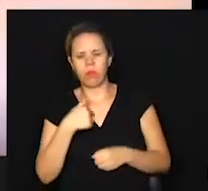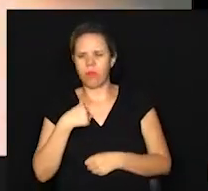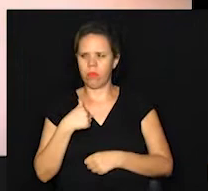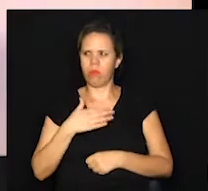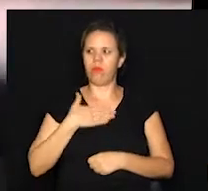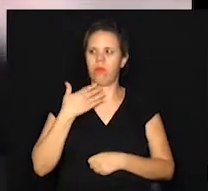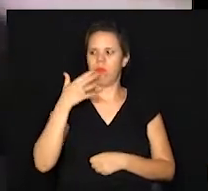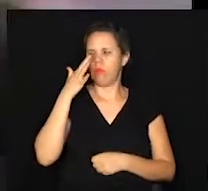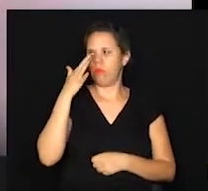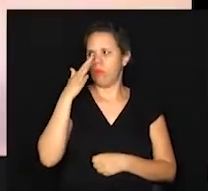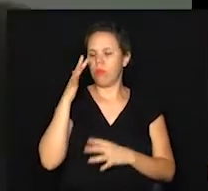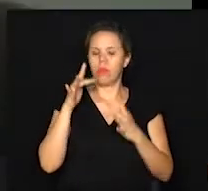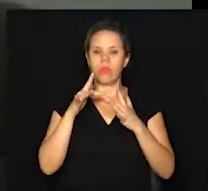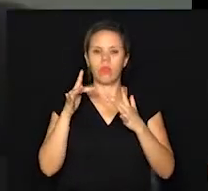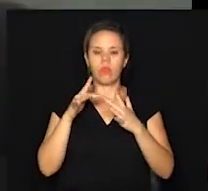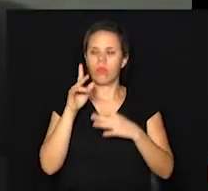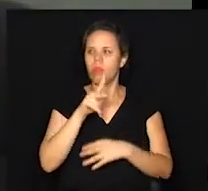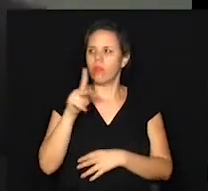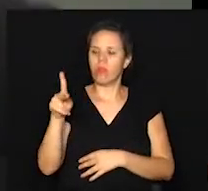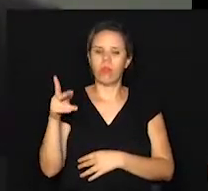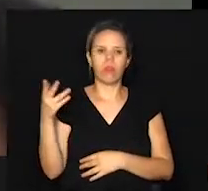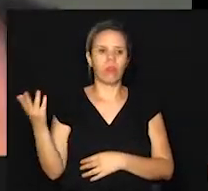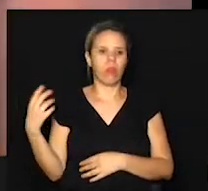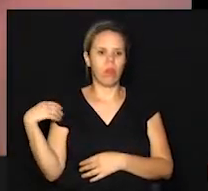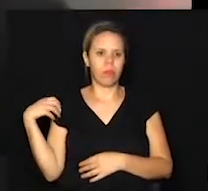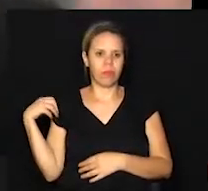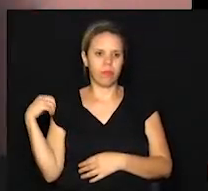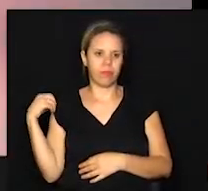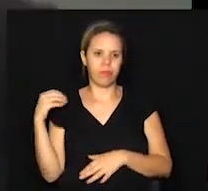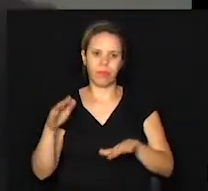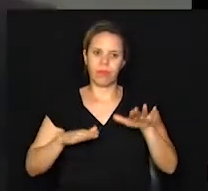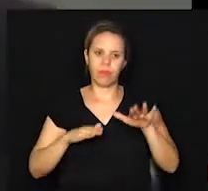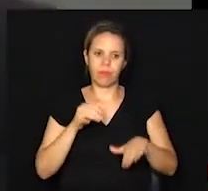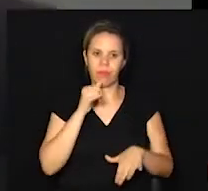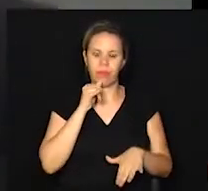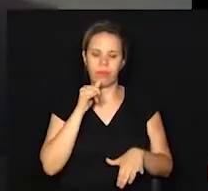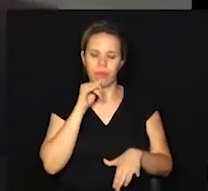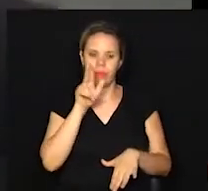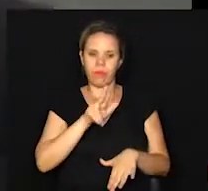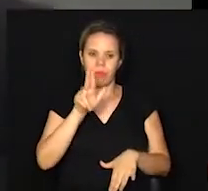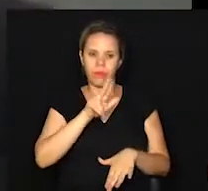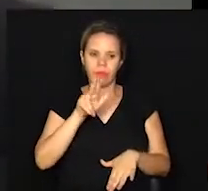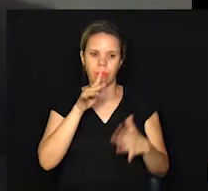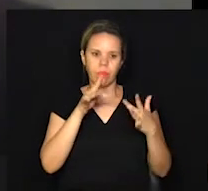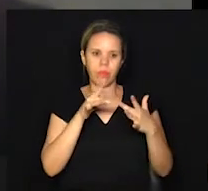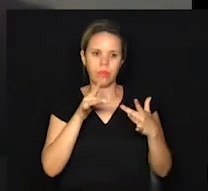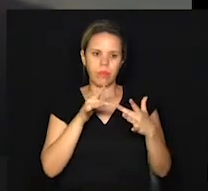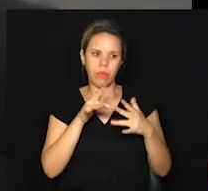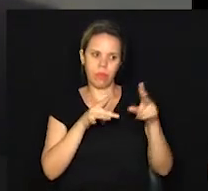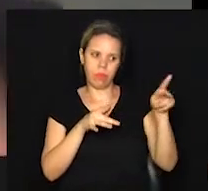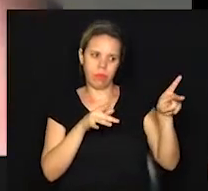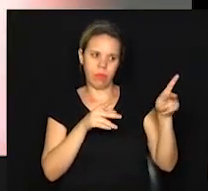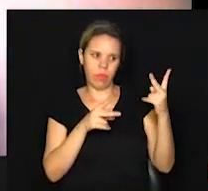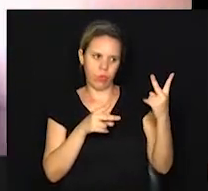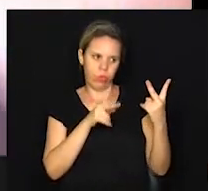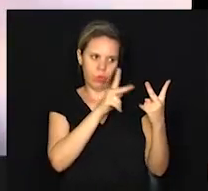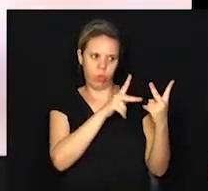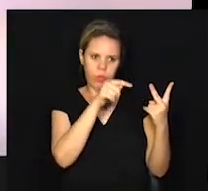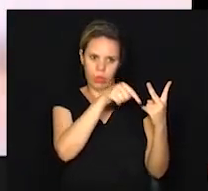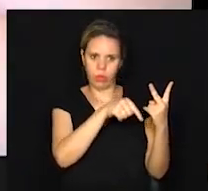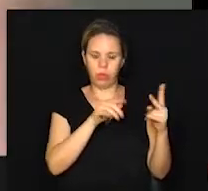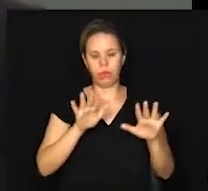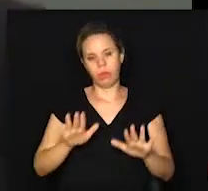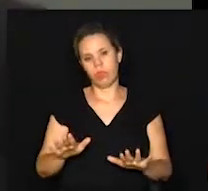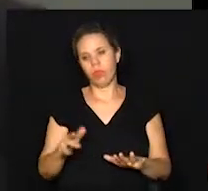quando eu entro em contato com os professores, supondo que a universidade iria entrar em contato com eles, embora